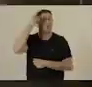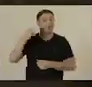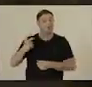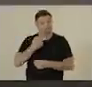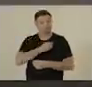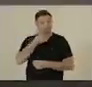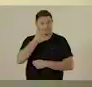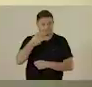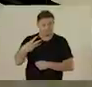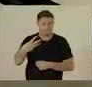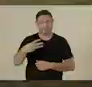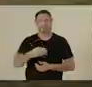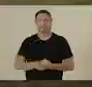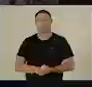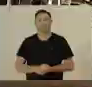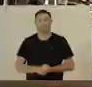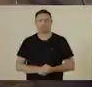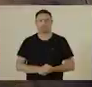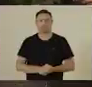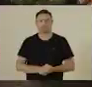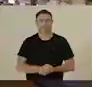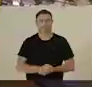agora é Luiziane 13.